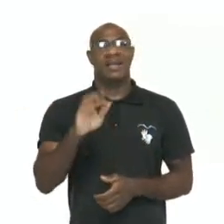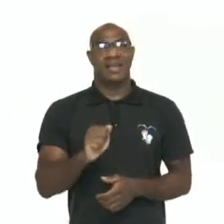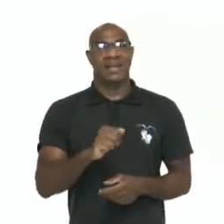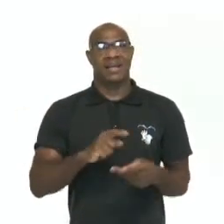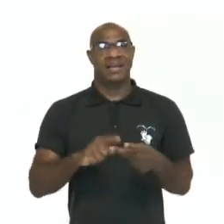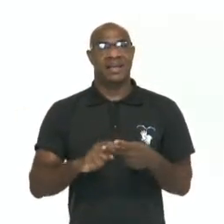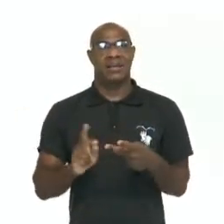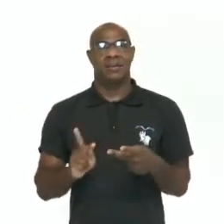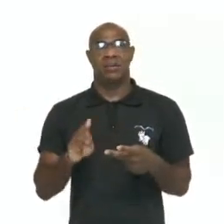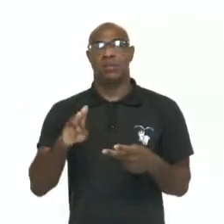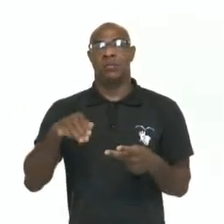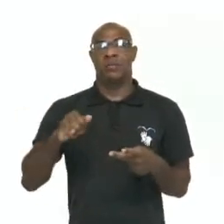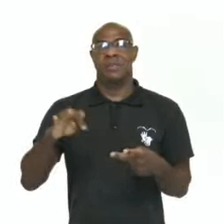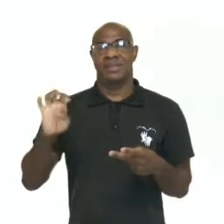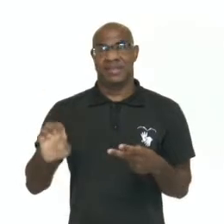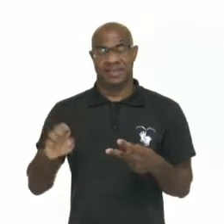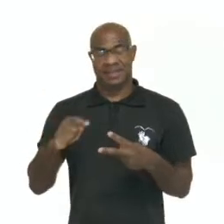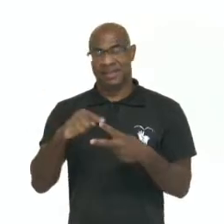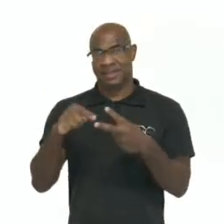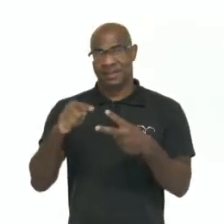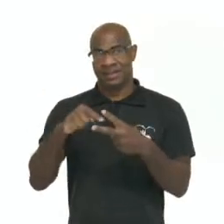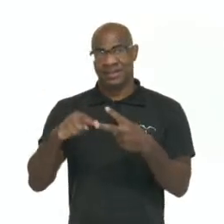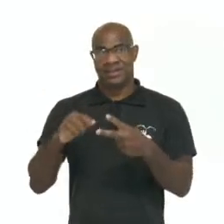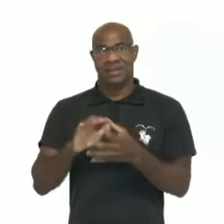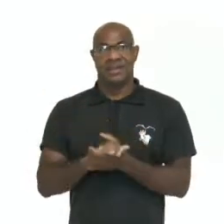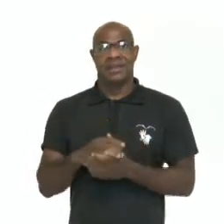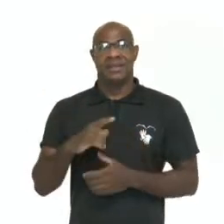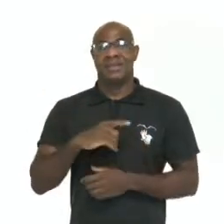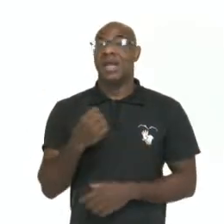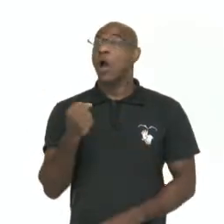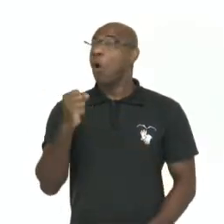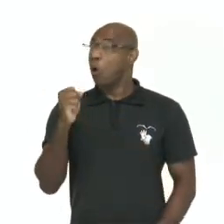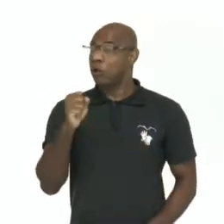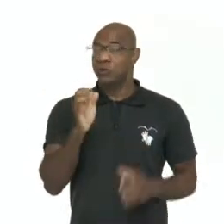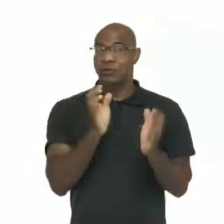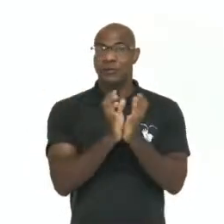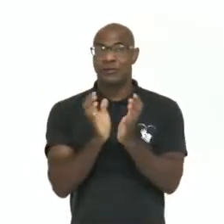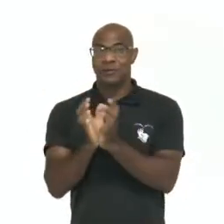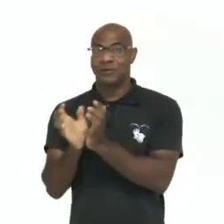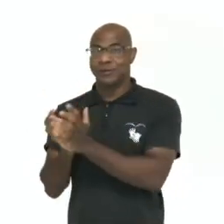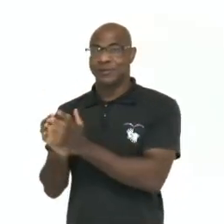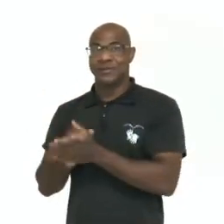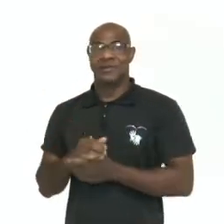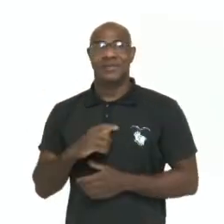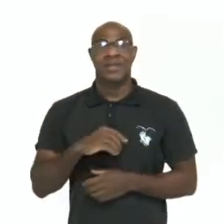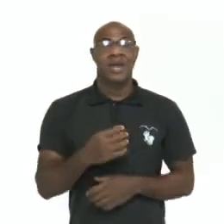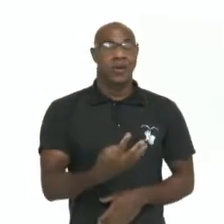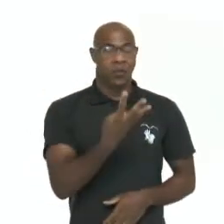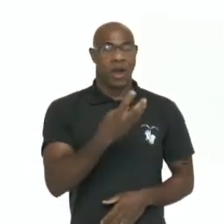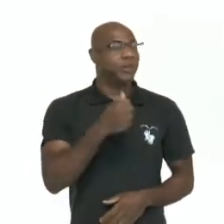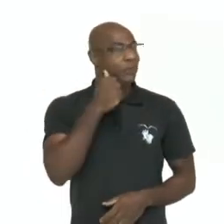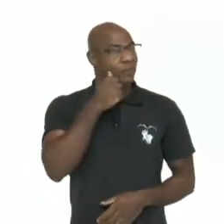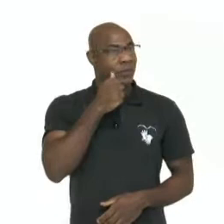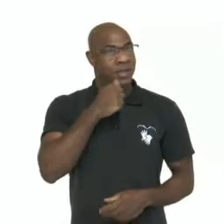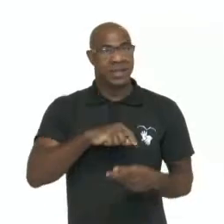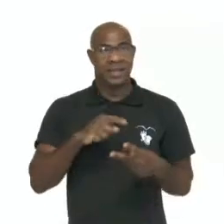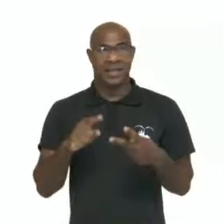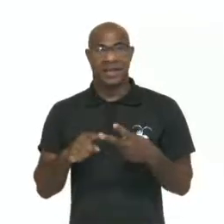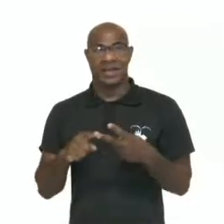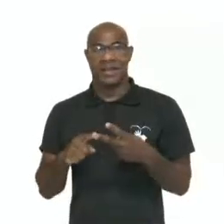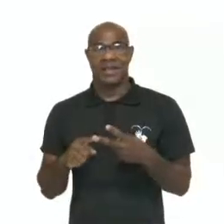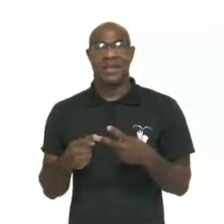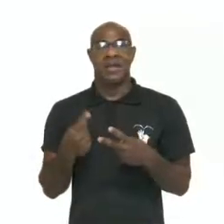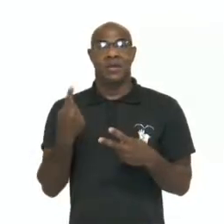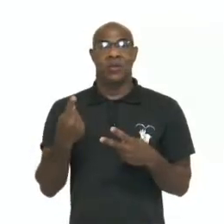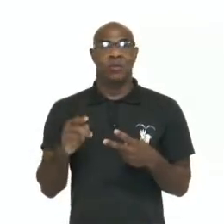Kumite. São ao todo 8 categorias, 4 femininas, uma de Kata